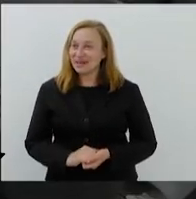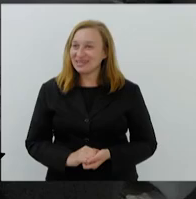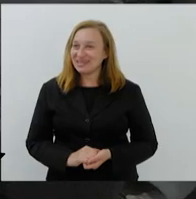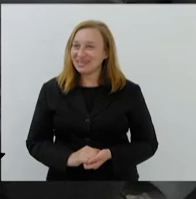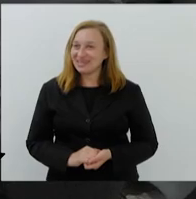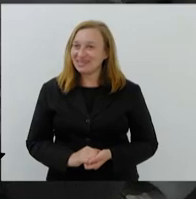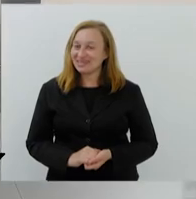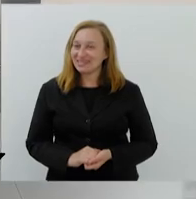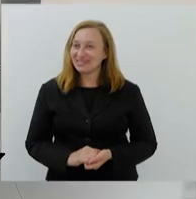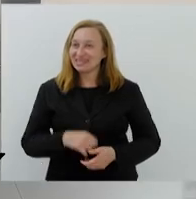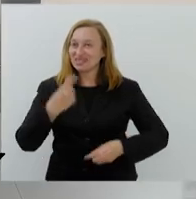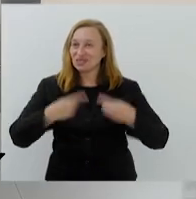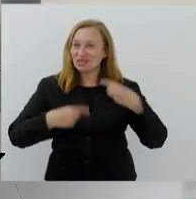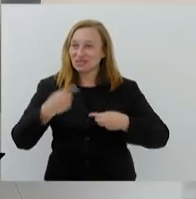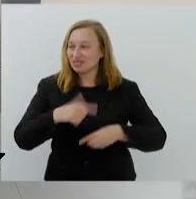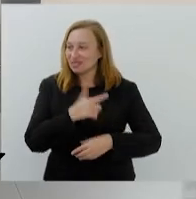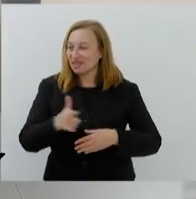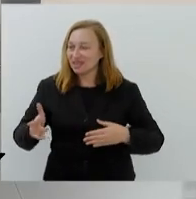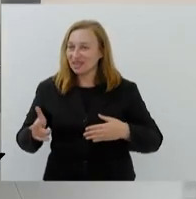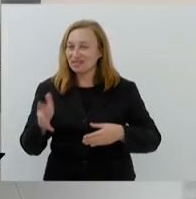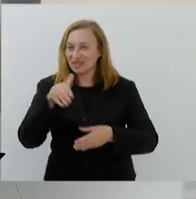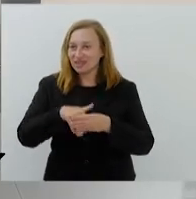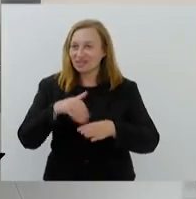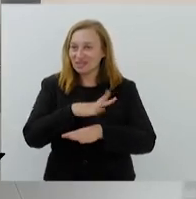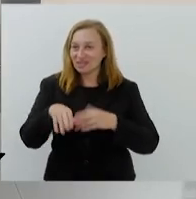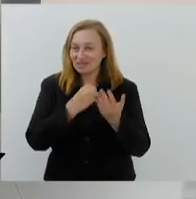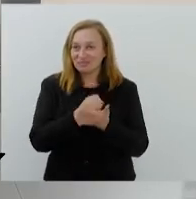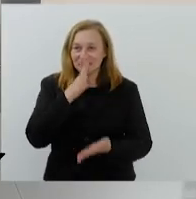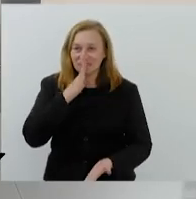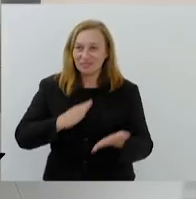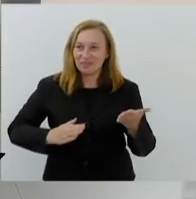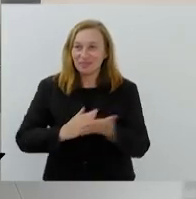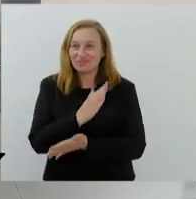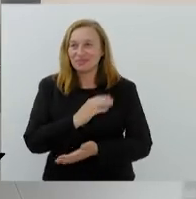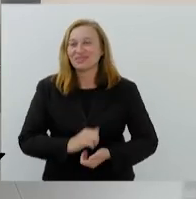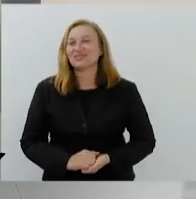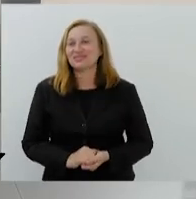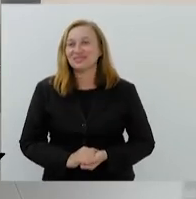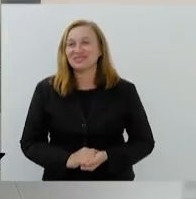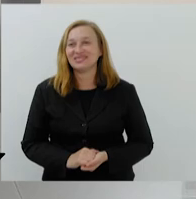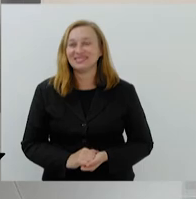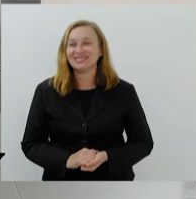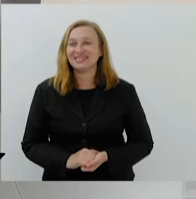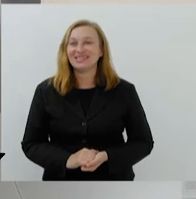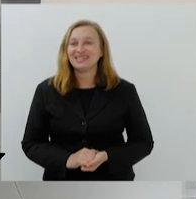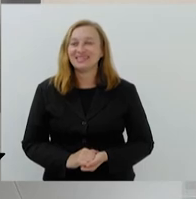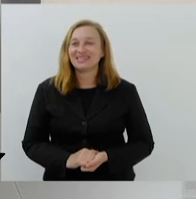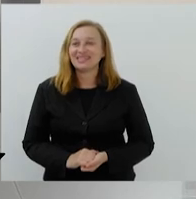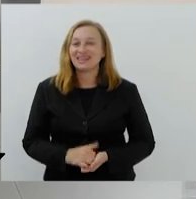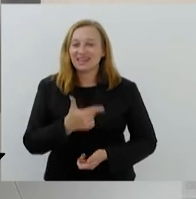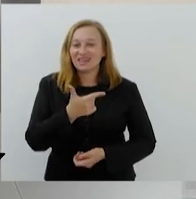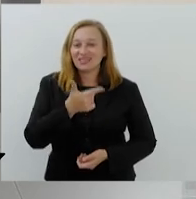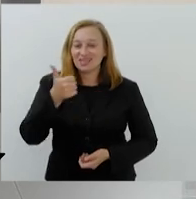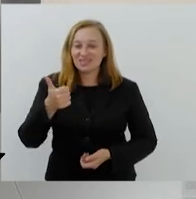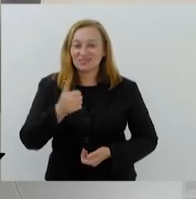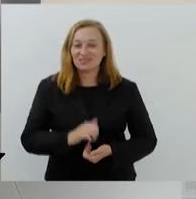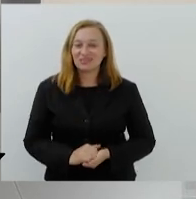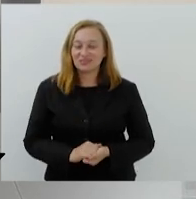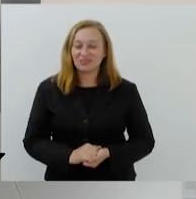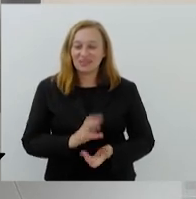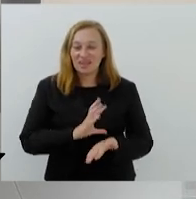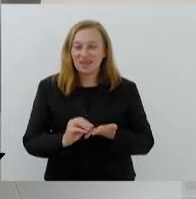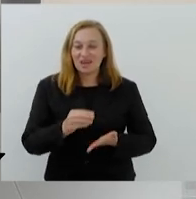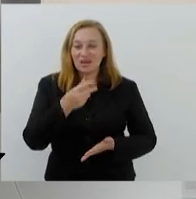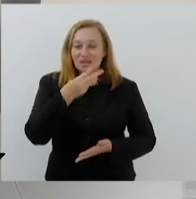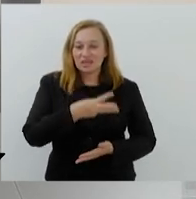Não havendo quem queira discutir, encerrada a discussão e votação, seus que aprovam permaneçam como estão, aprovado. 21 da pauta.